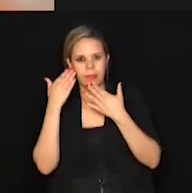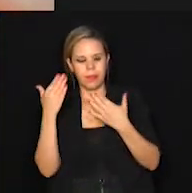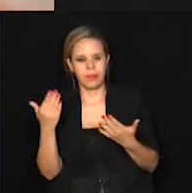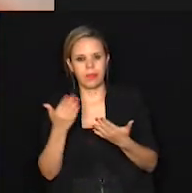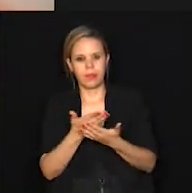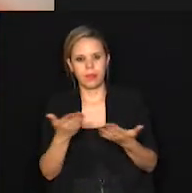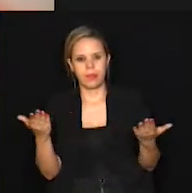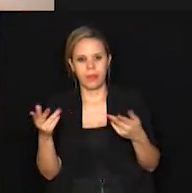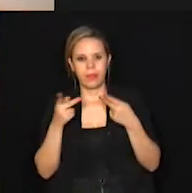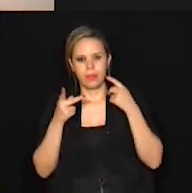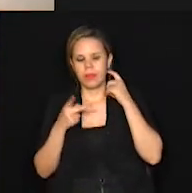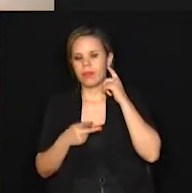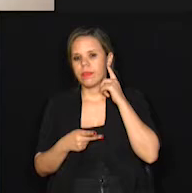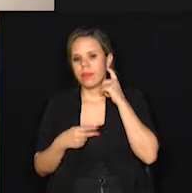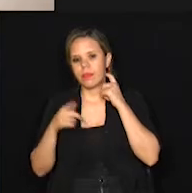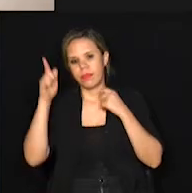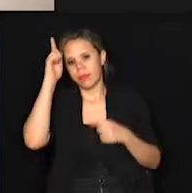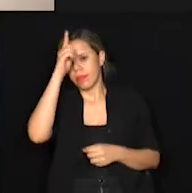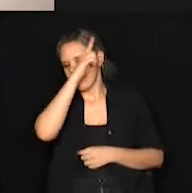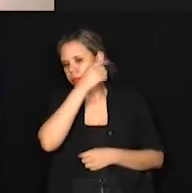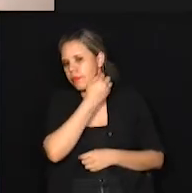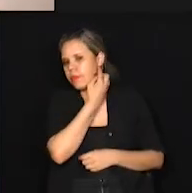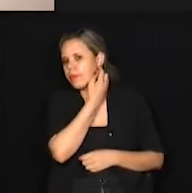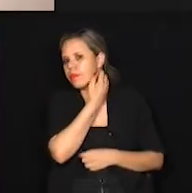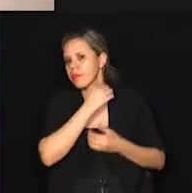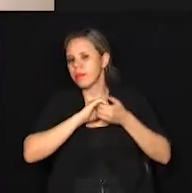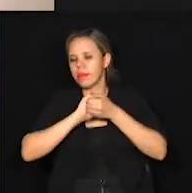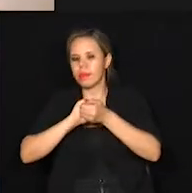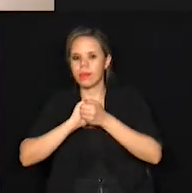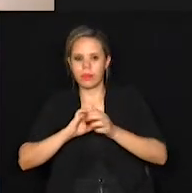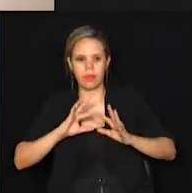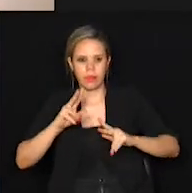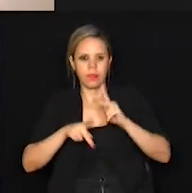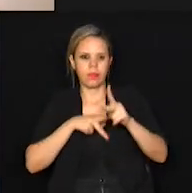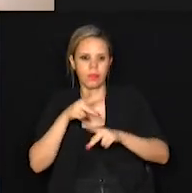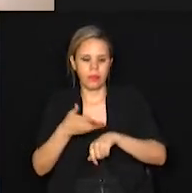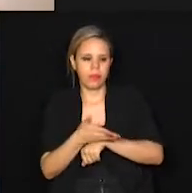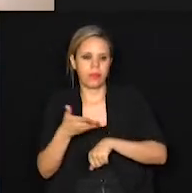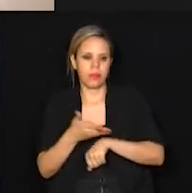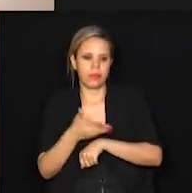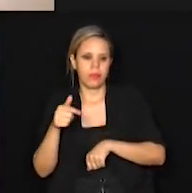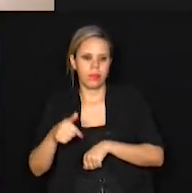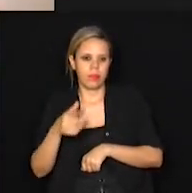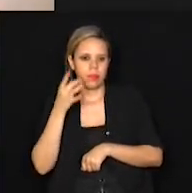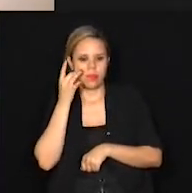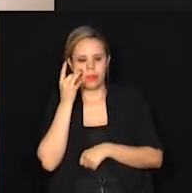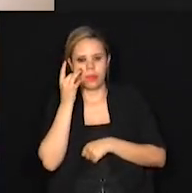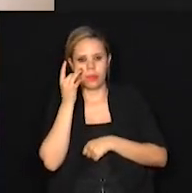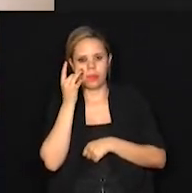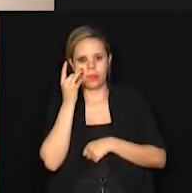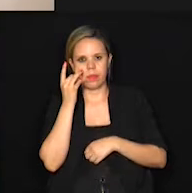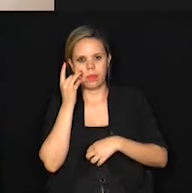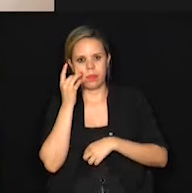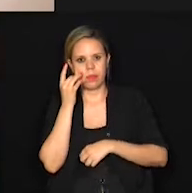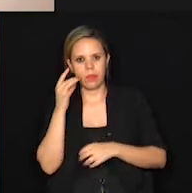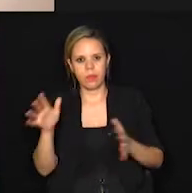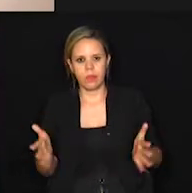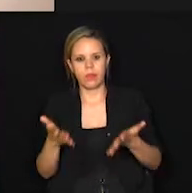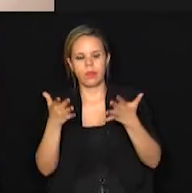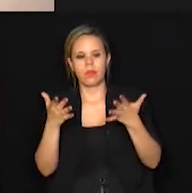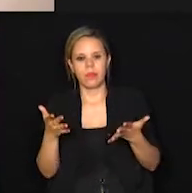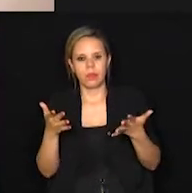Obrigada pelo convite, Gustavo, e saúdo também a todos os participantes aqui presentes que vieram dar essa